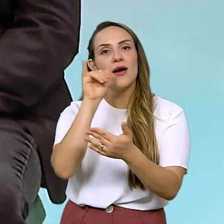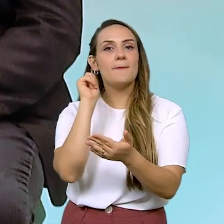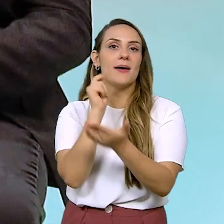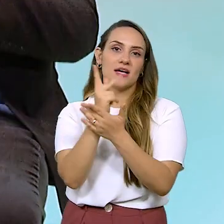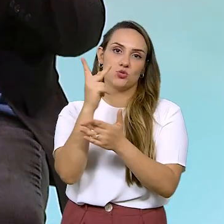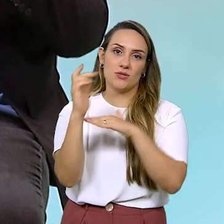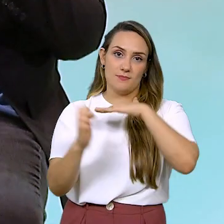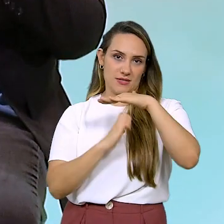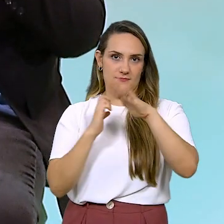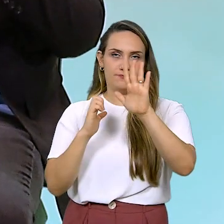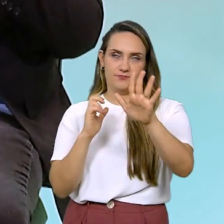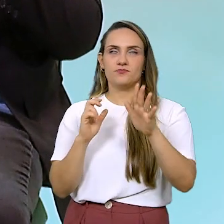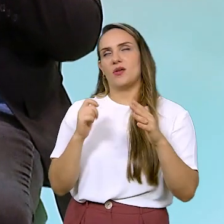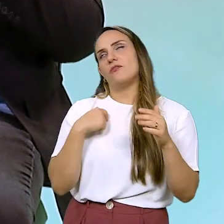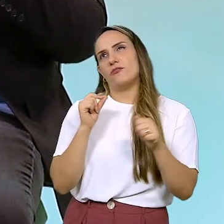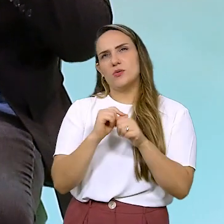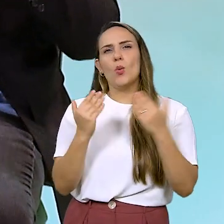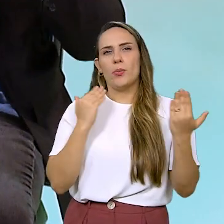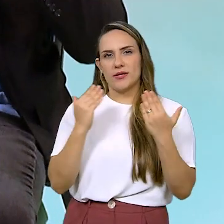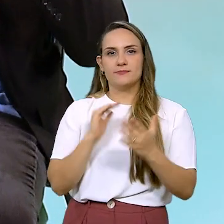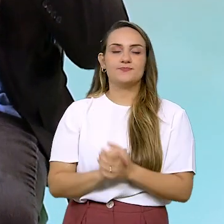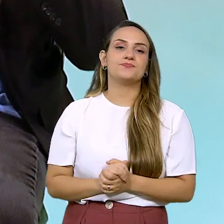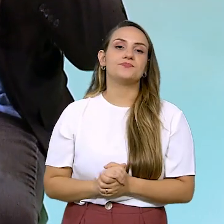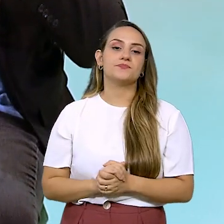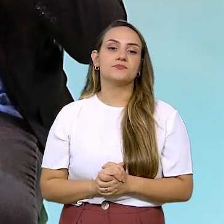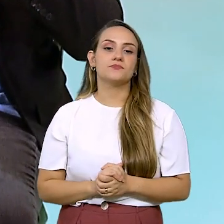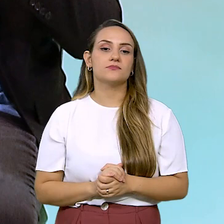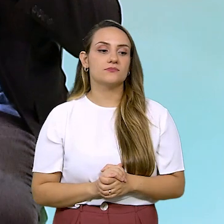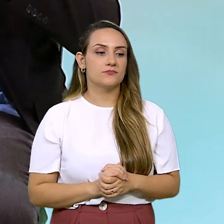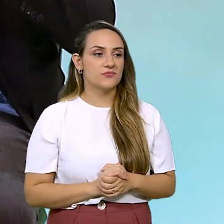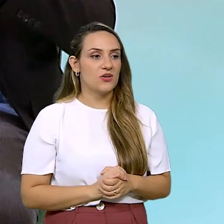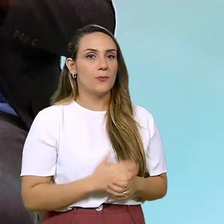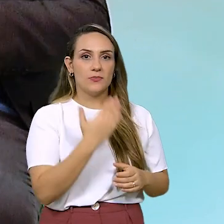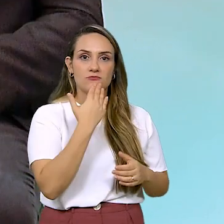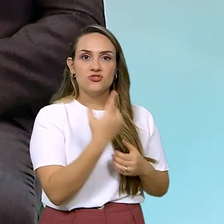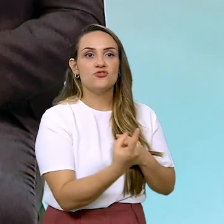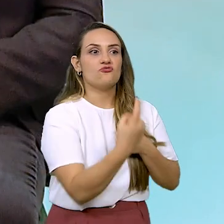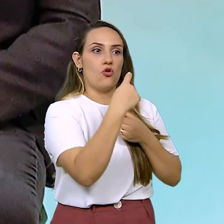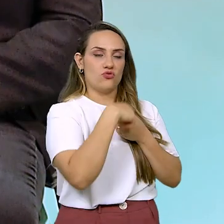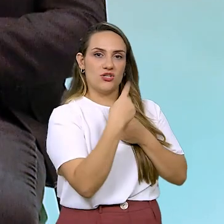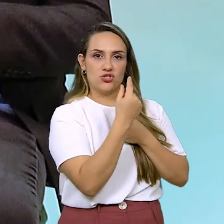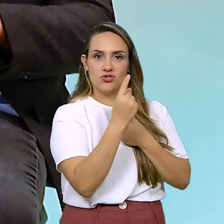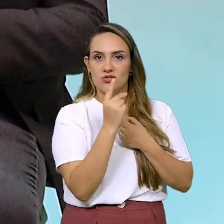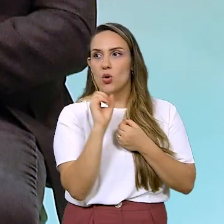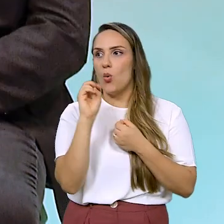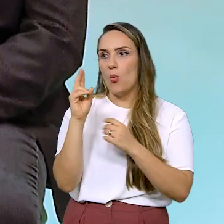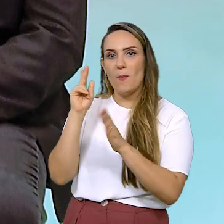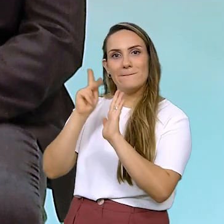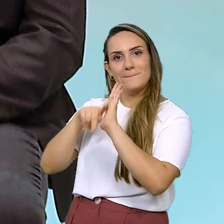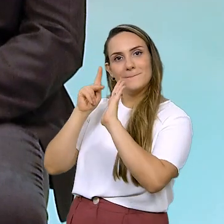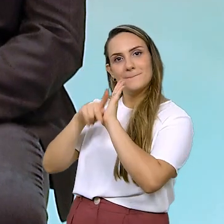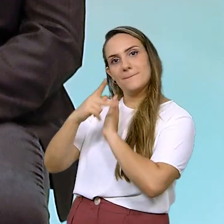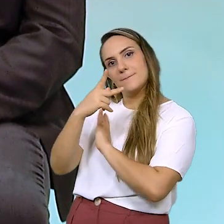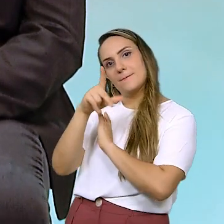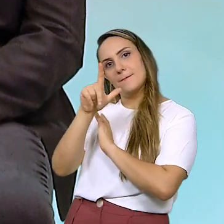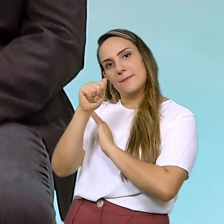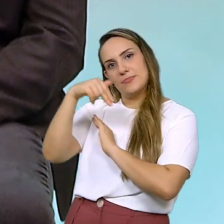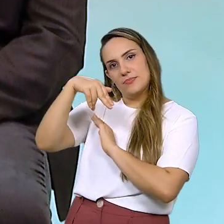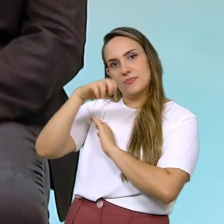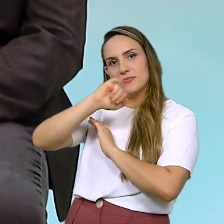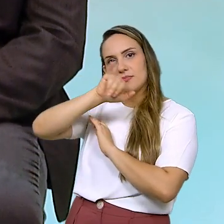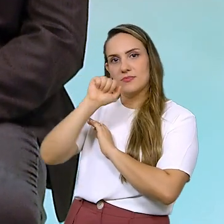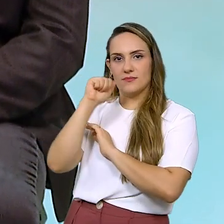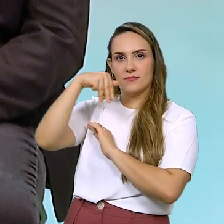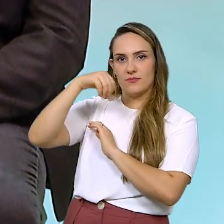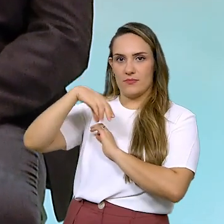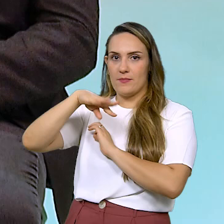ó, fazendo um elo aqui, na verdade, com a questão tanto da recuperação quanto do planejamento tributário, para ficar mais claro para o